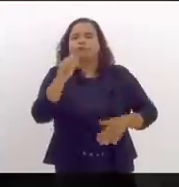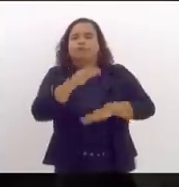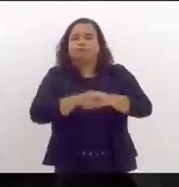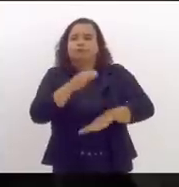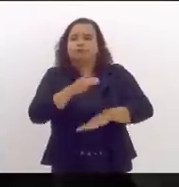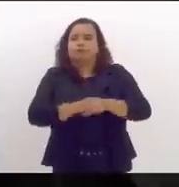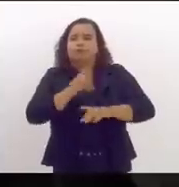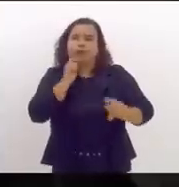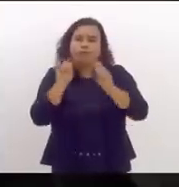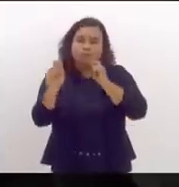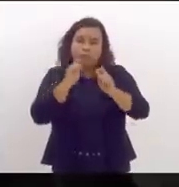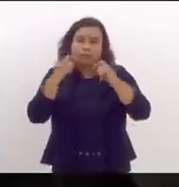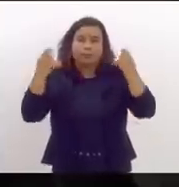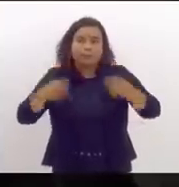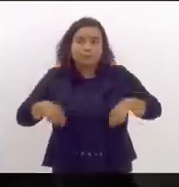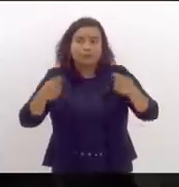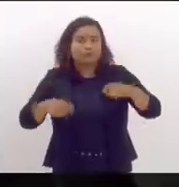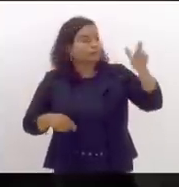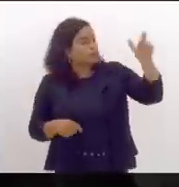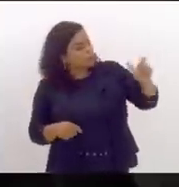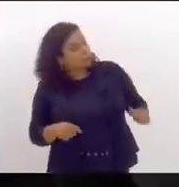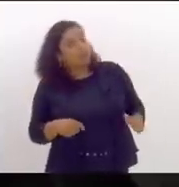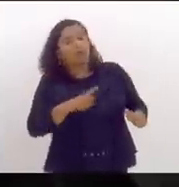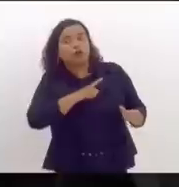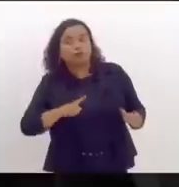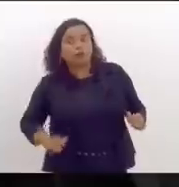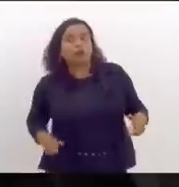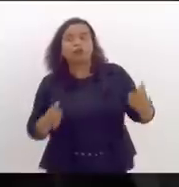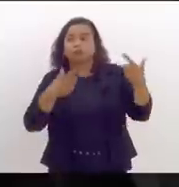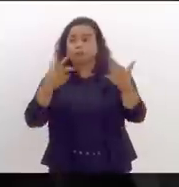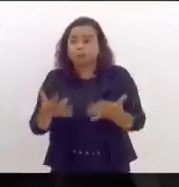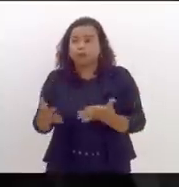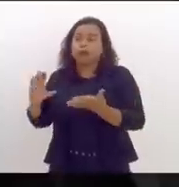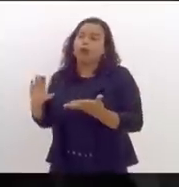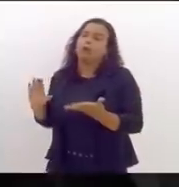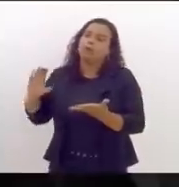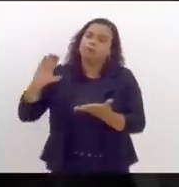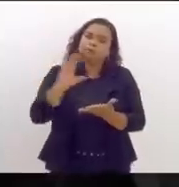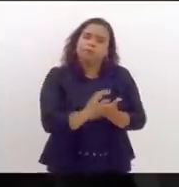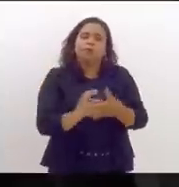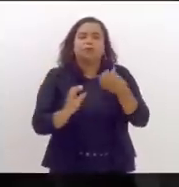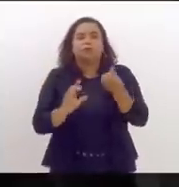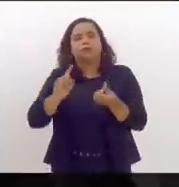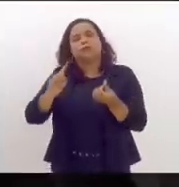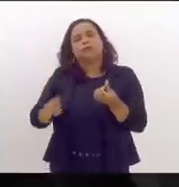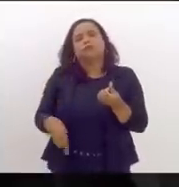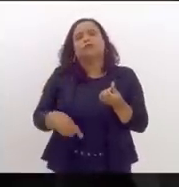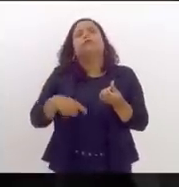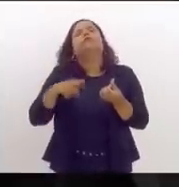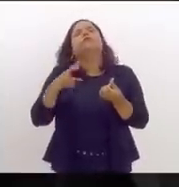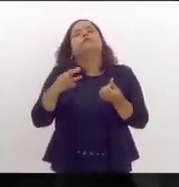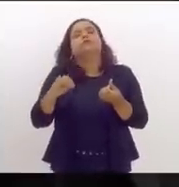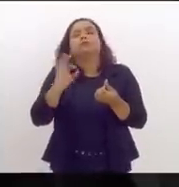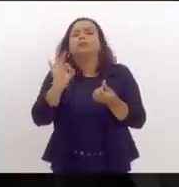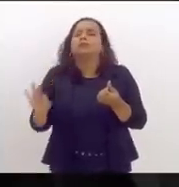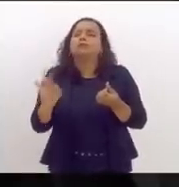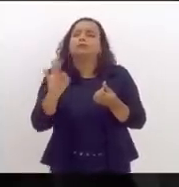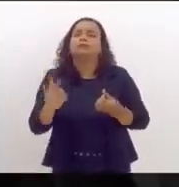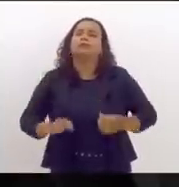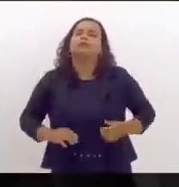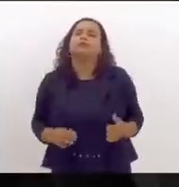ter dado uma entrevista dizendo que ia fazer a reposição de seis e meio por cento